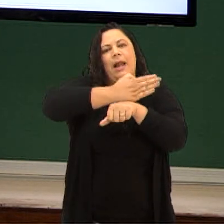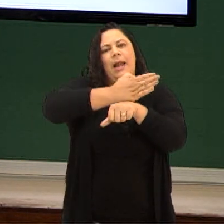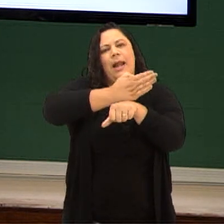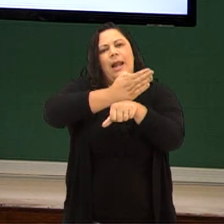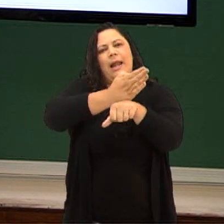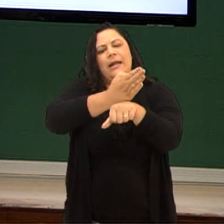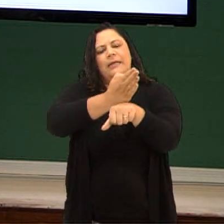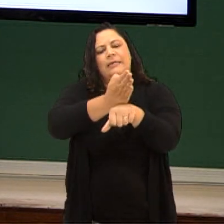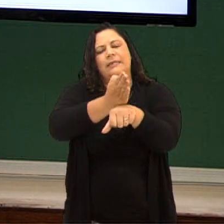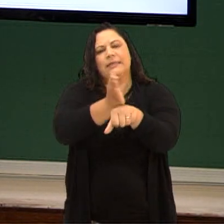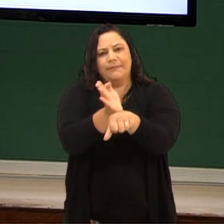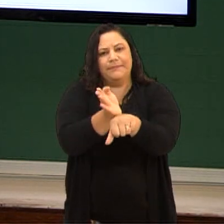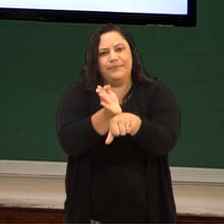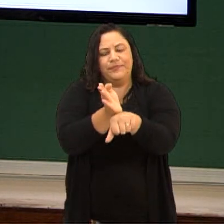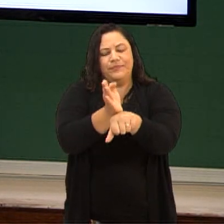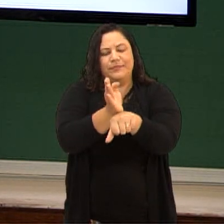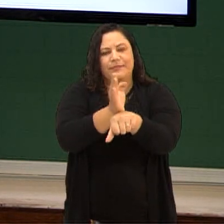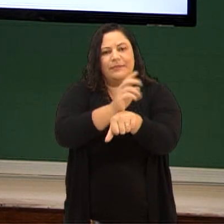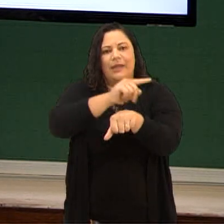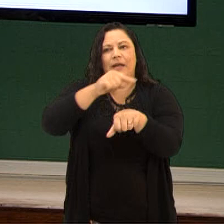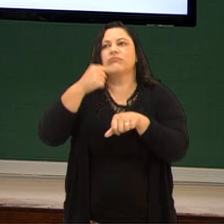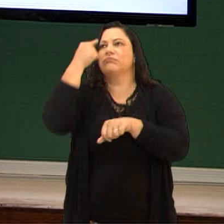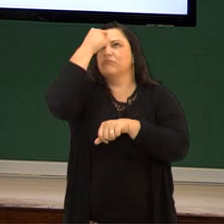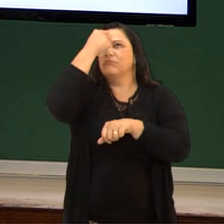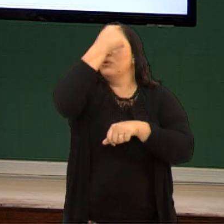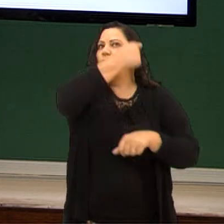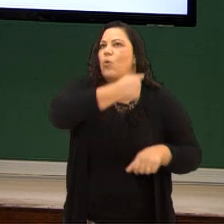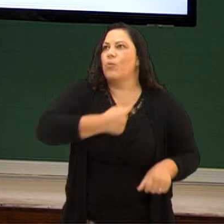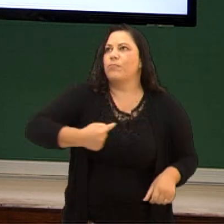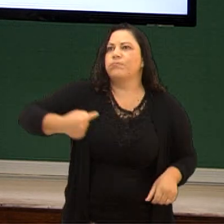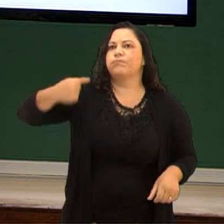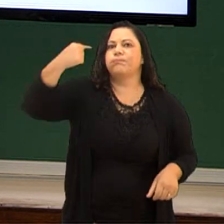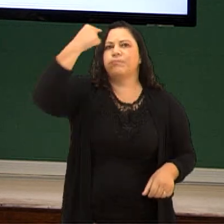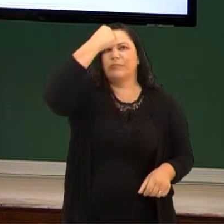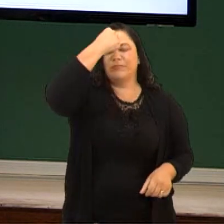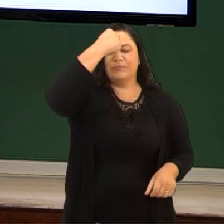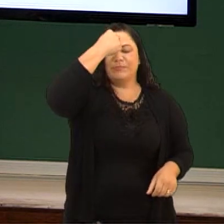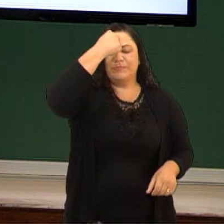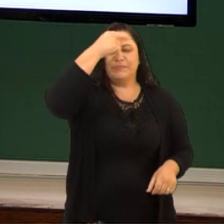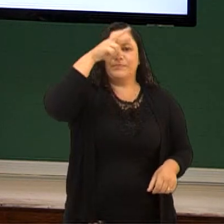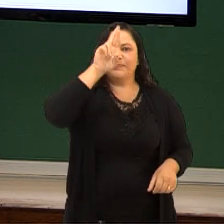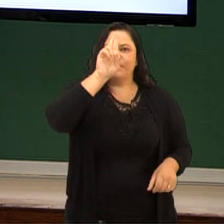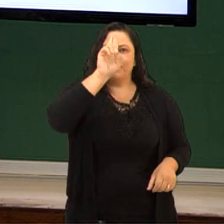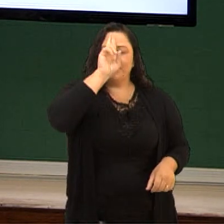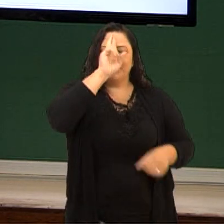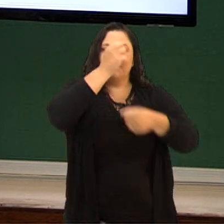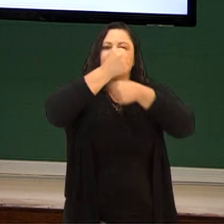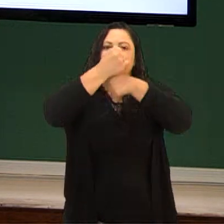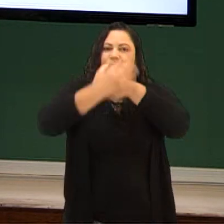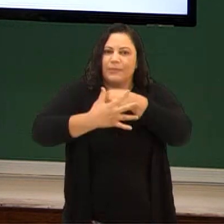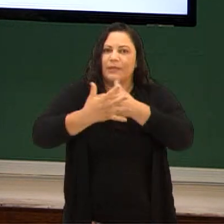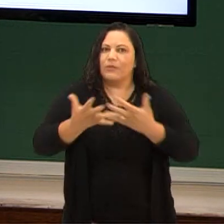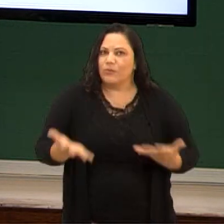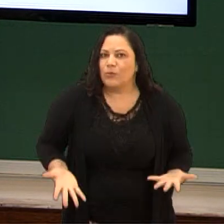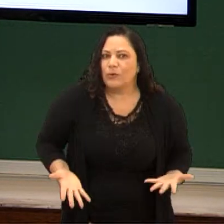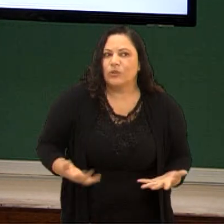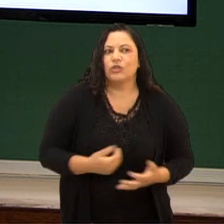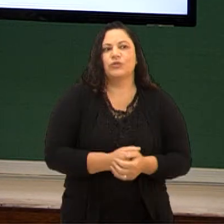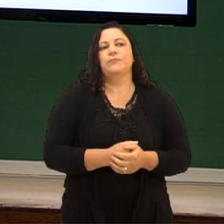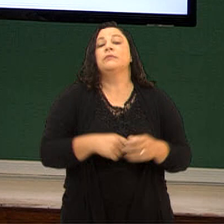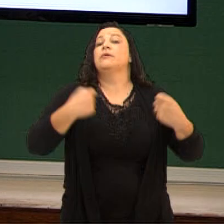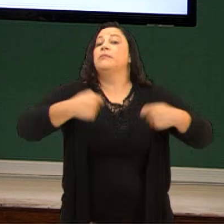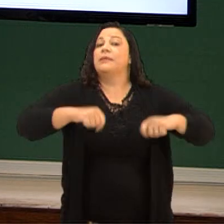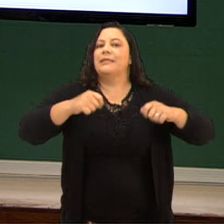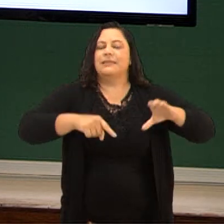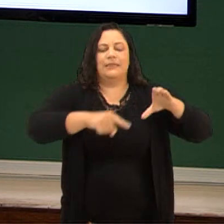chegar novamente lá no 12, tanto do minuto quanto do segundo. Então, o que precisa acontecer? Ele precisa dar uma volta